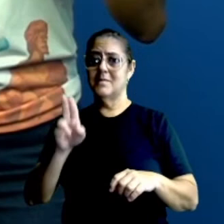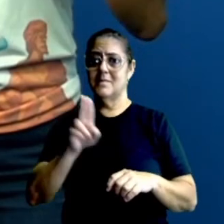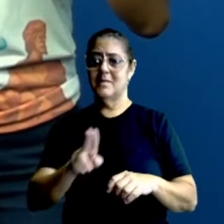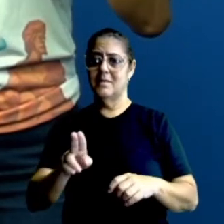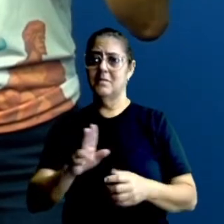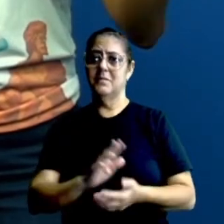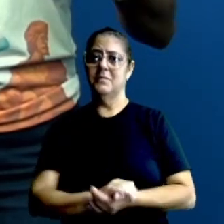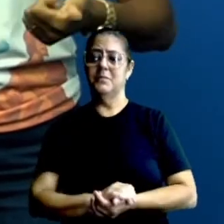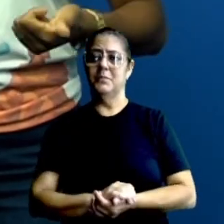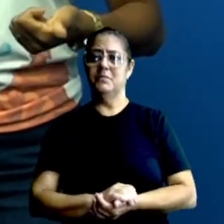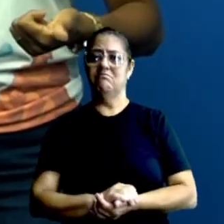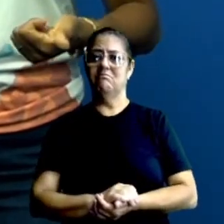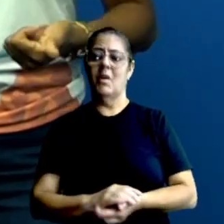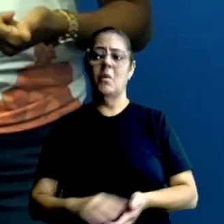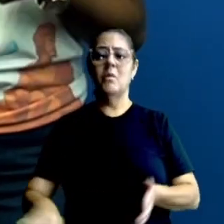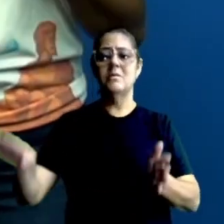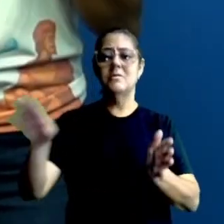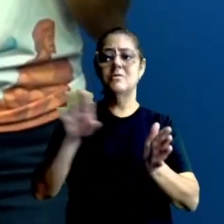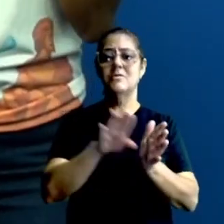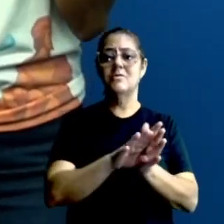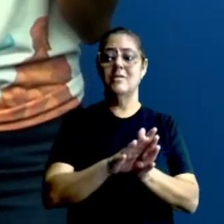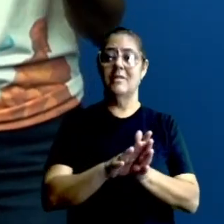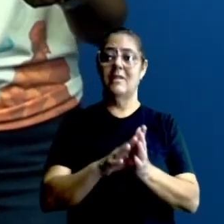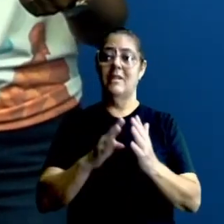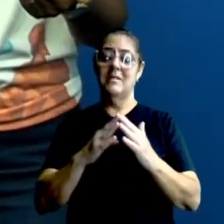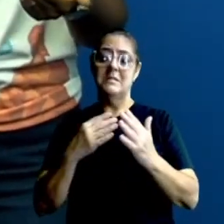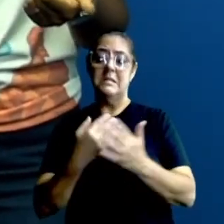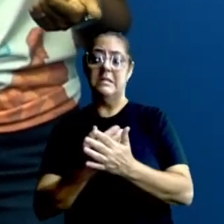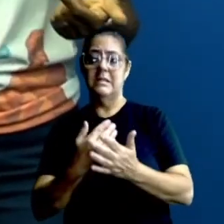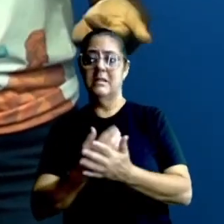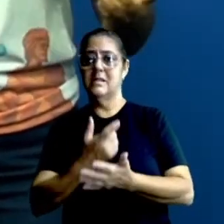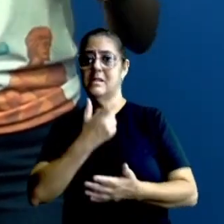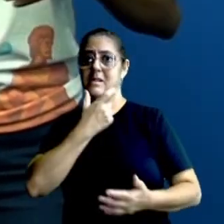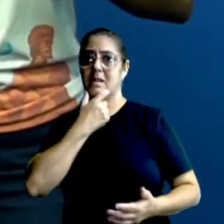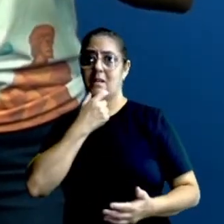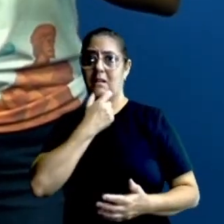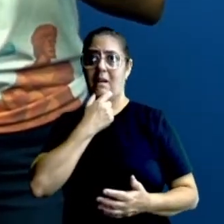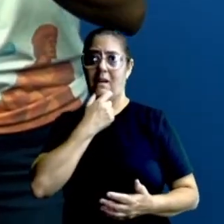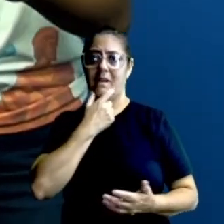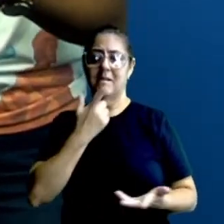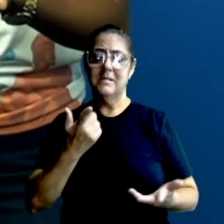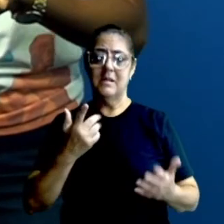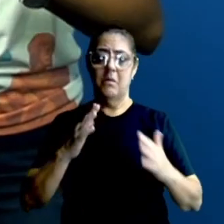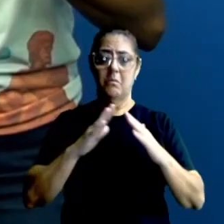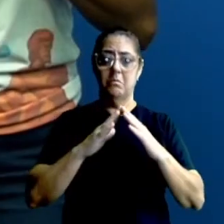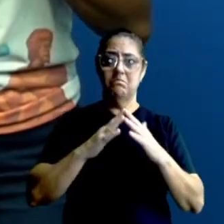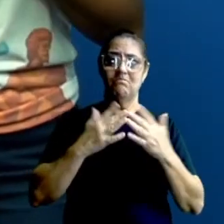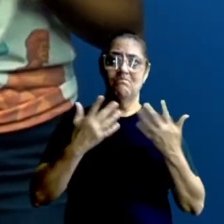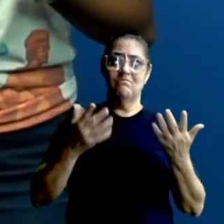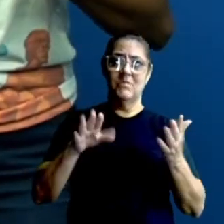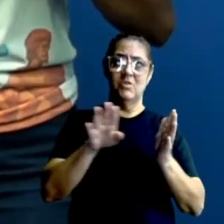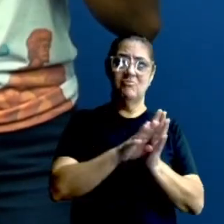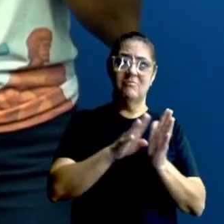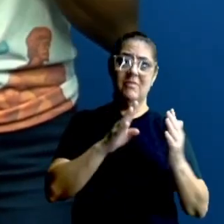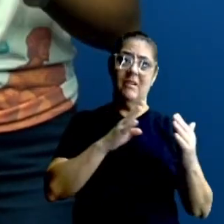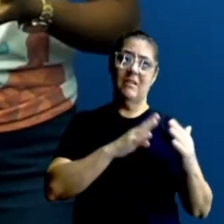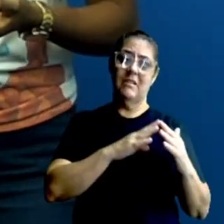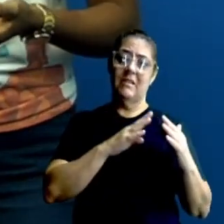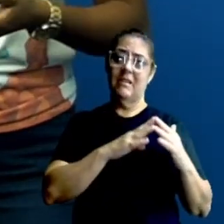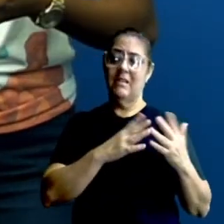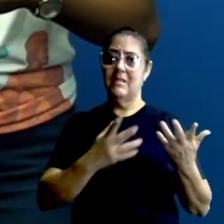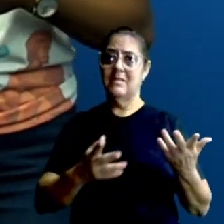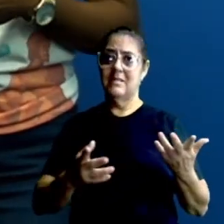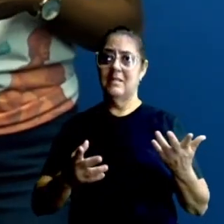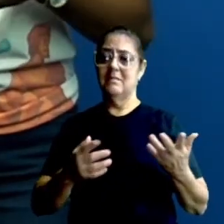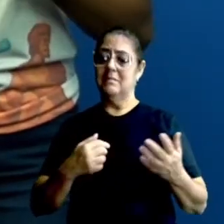será que quando você chega na sala de aula que a aula de língua inglesa ou quando você chegar porque esse dia vai acontecer